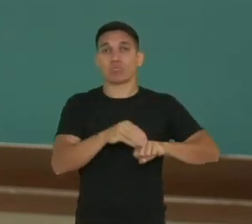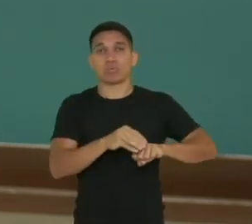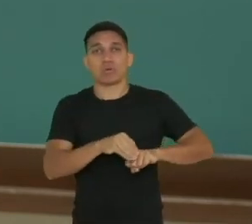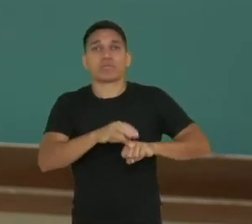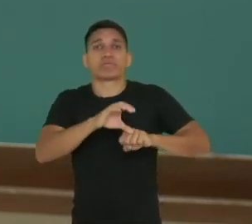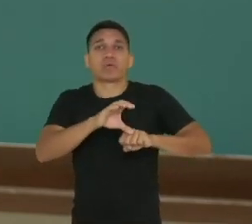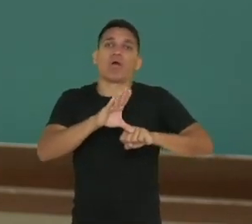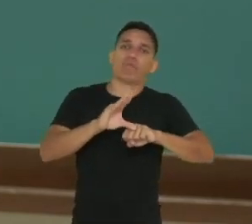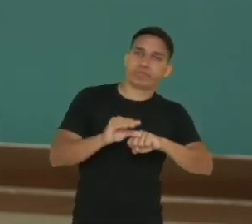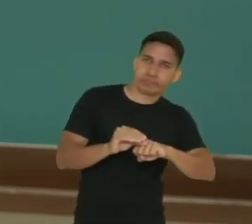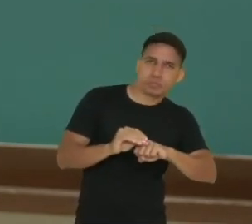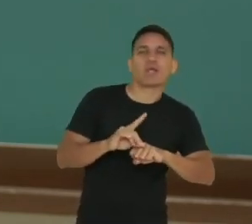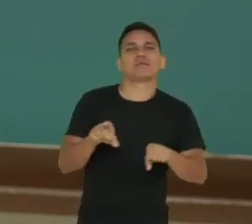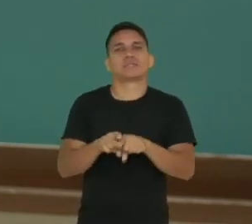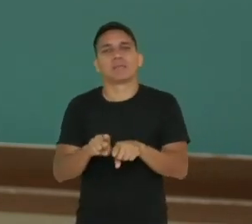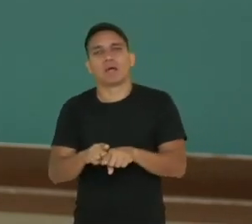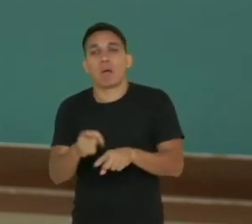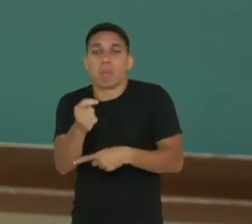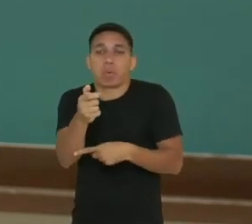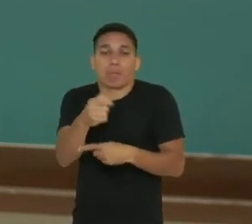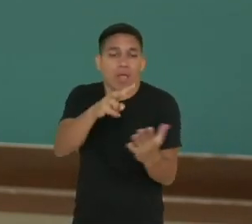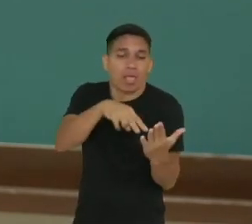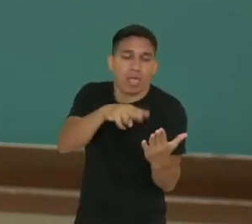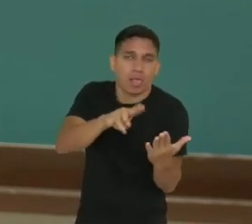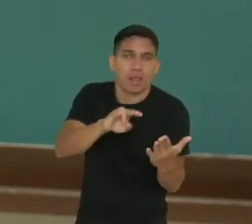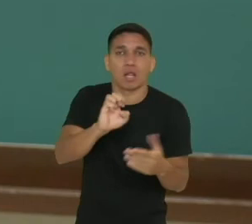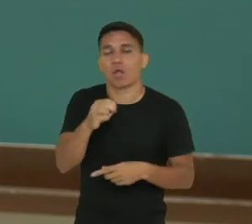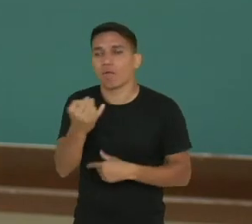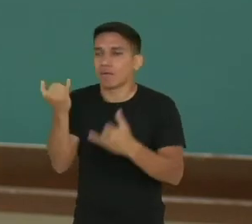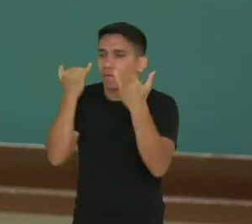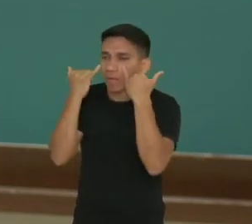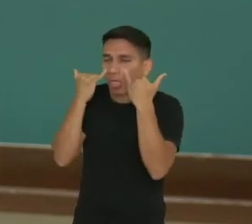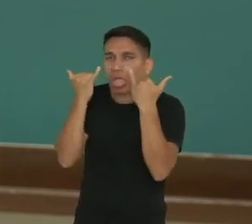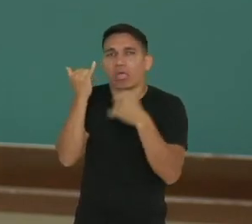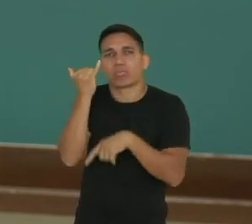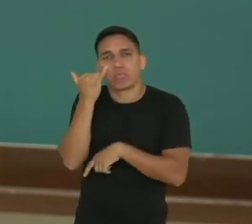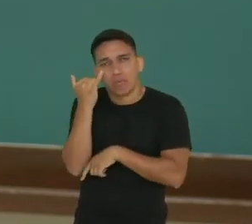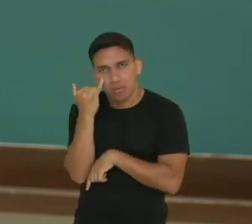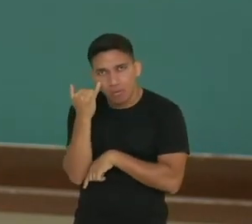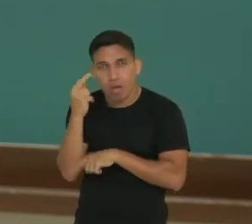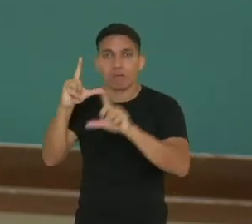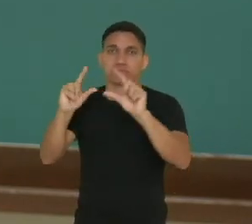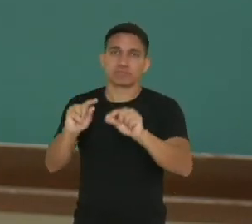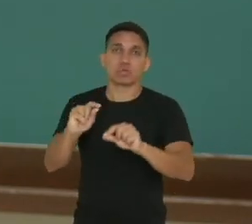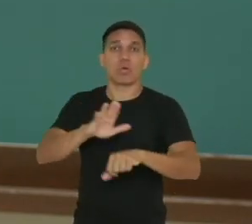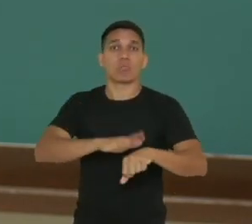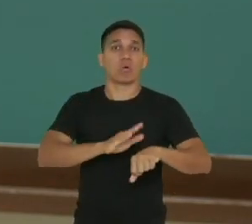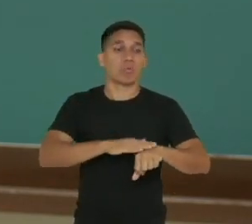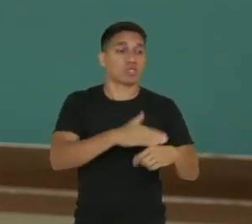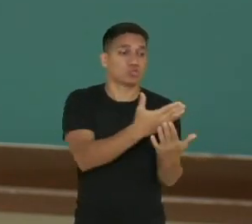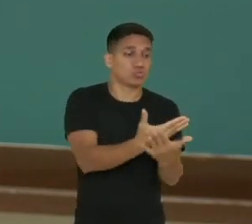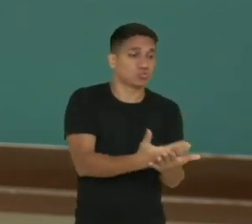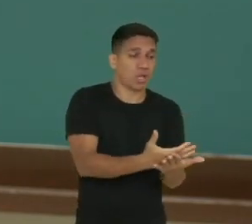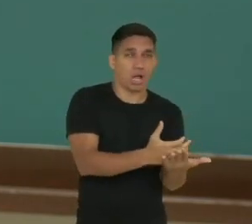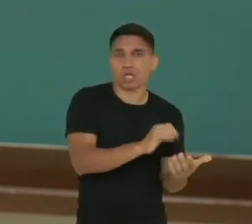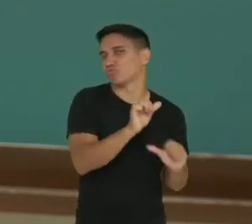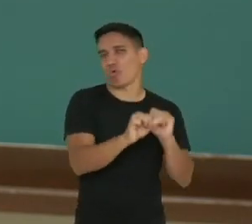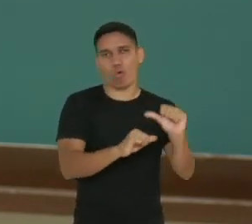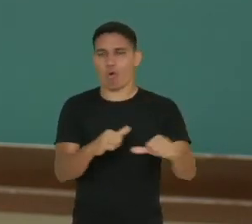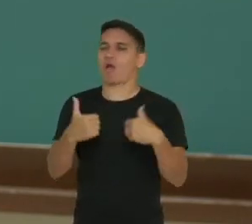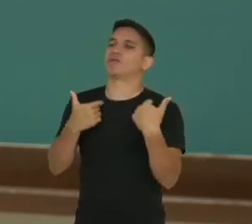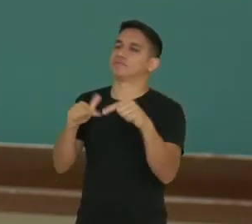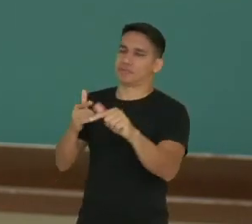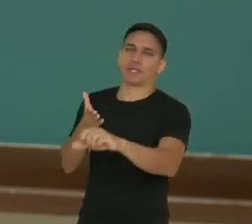no acesso à leitura, à informação. No lugar de estudar, muitas pessoas precisam trabalhar, né?